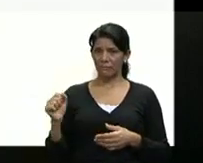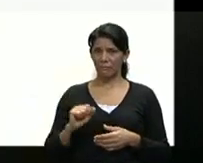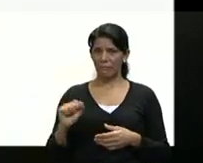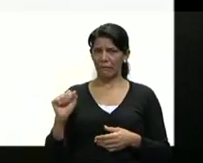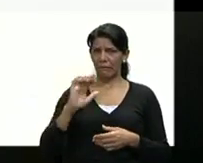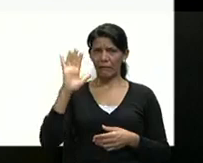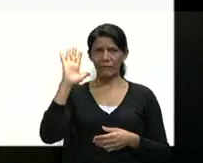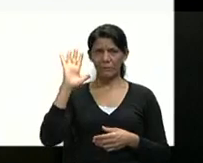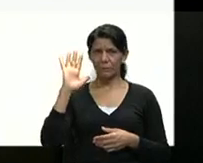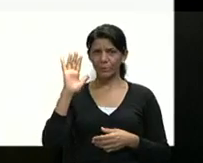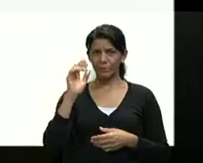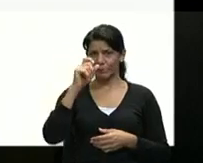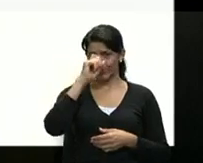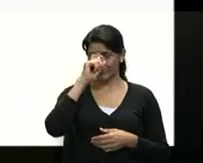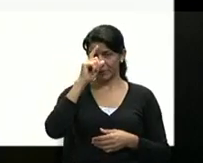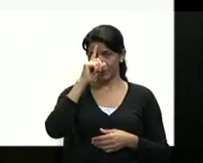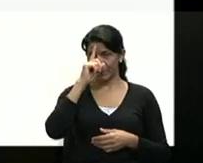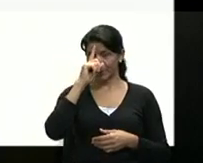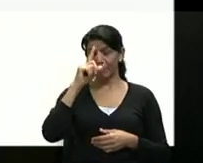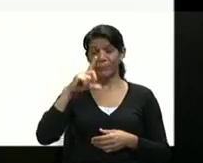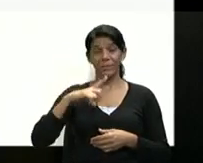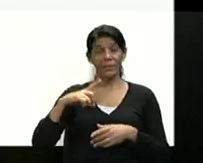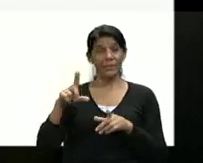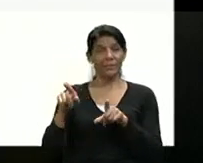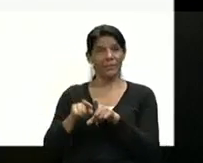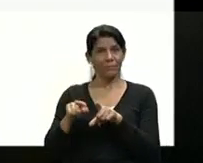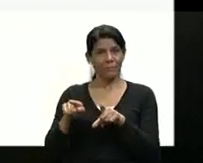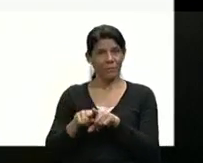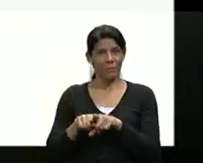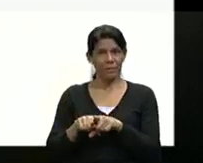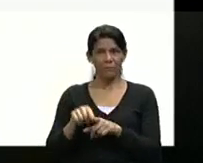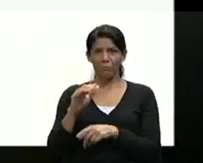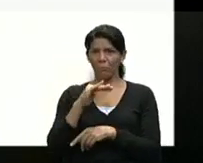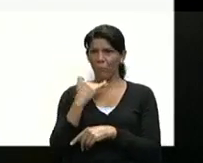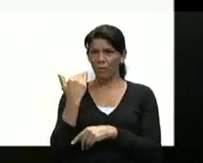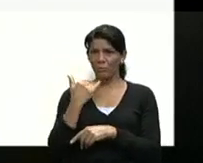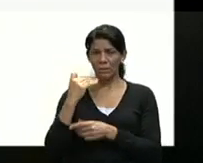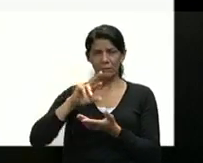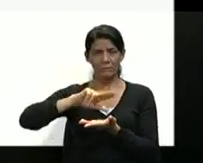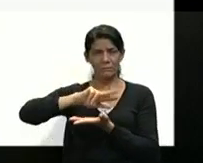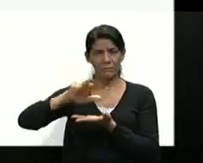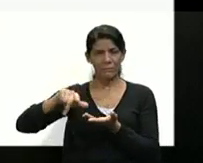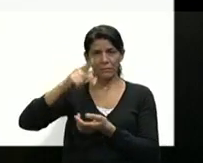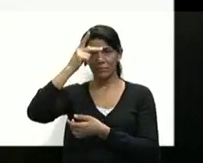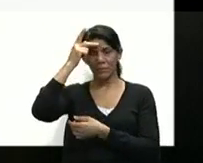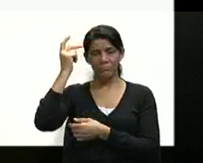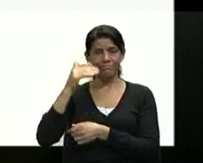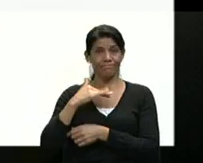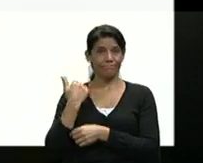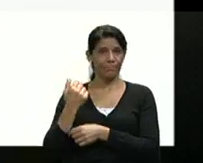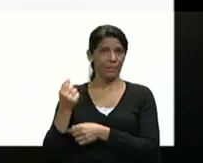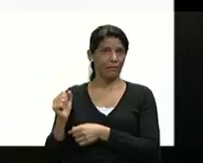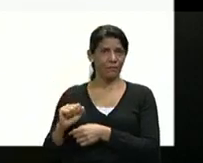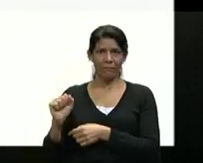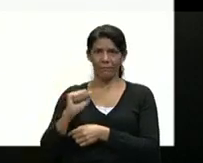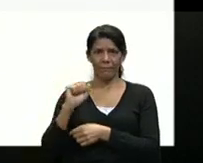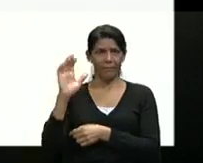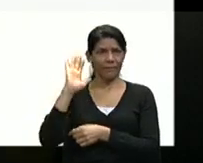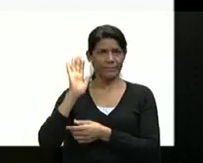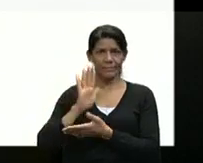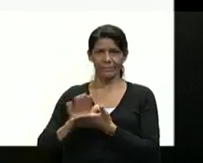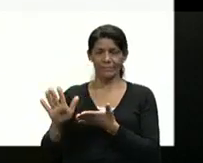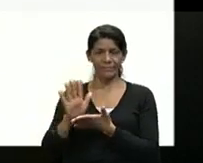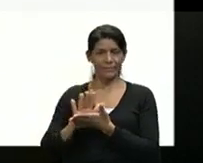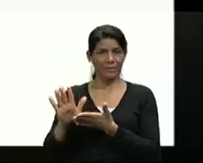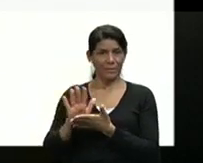alta complexidade. Temos muitas mortes, alto custo, né? Impacto muito